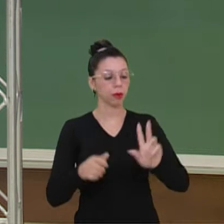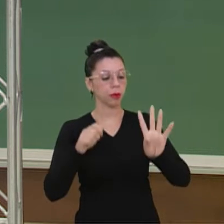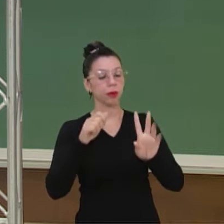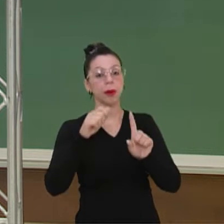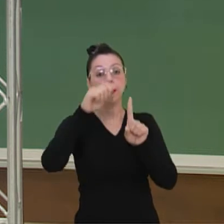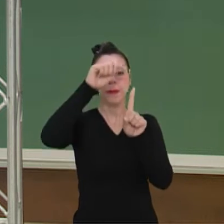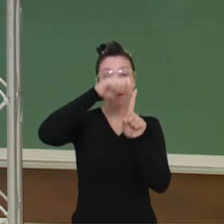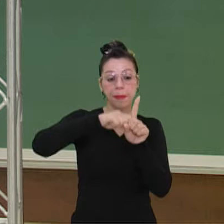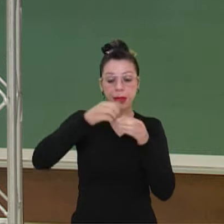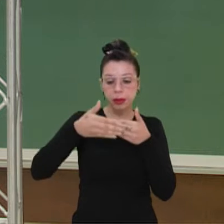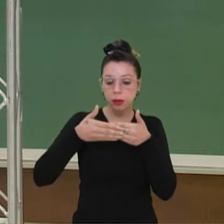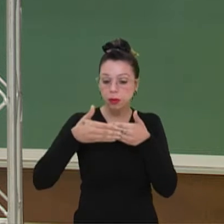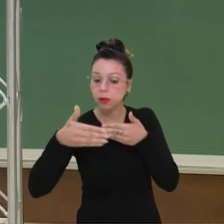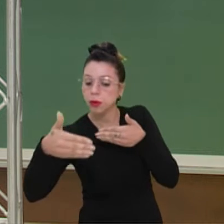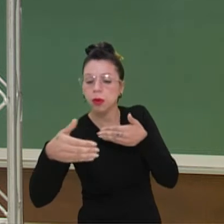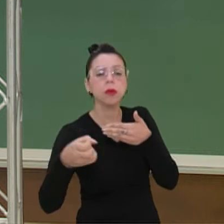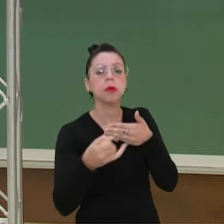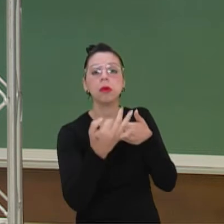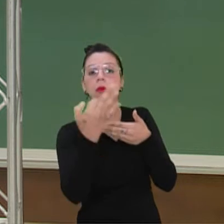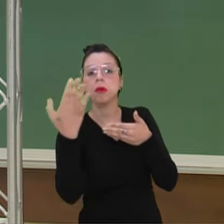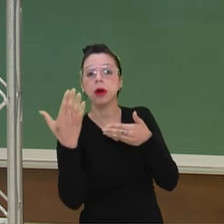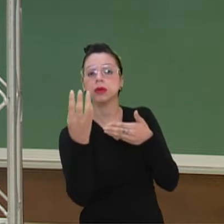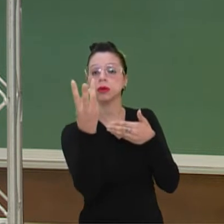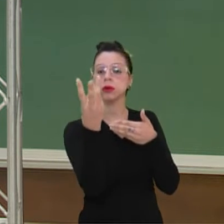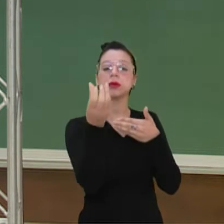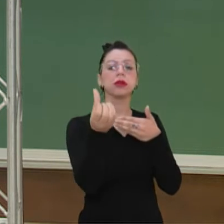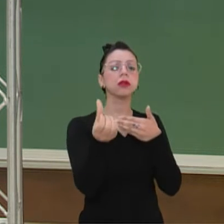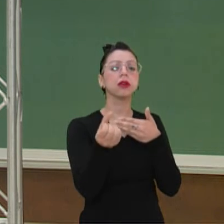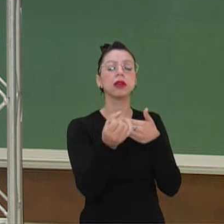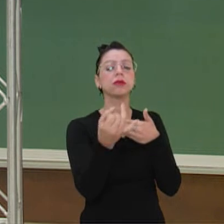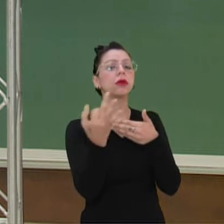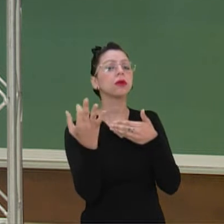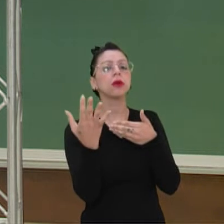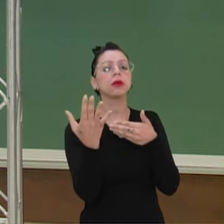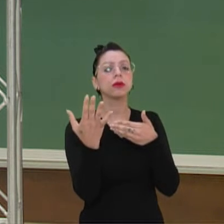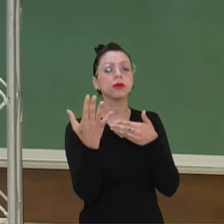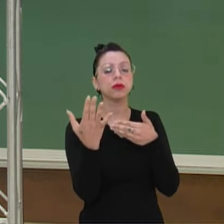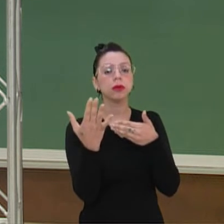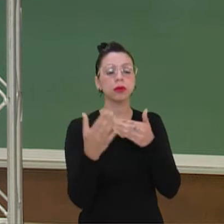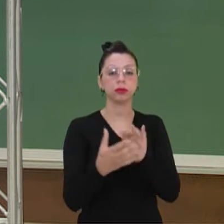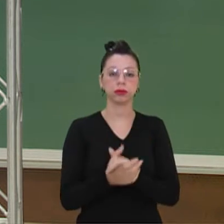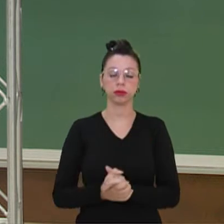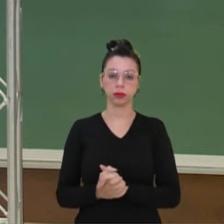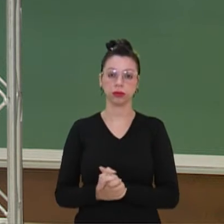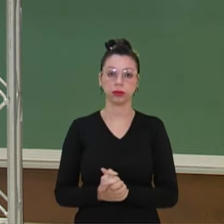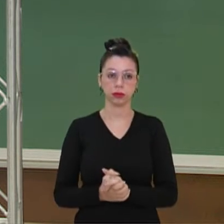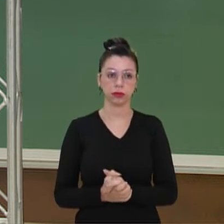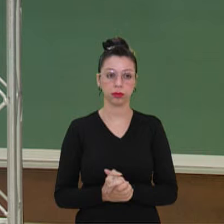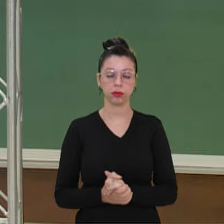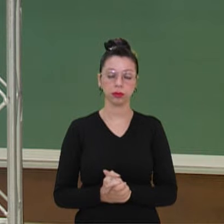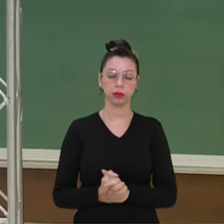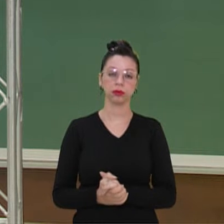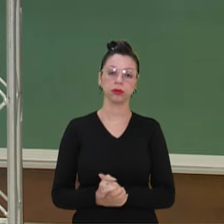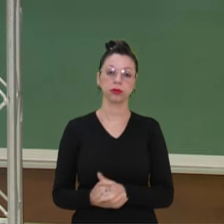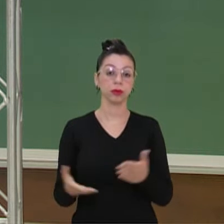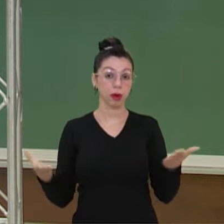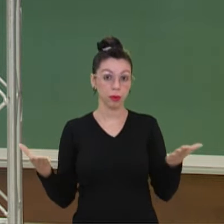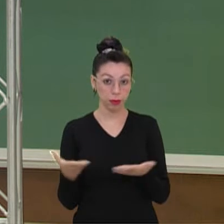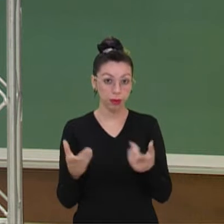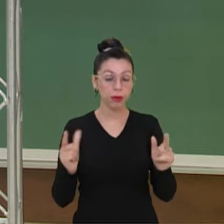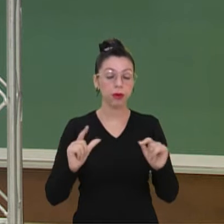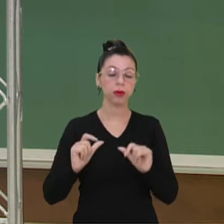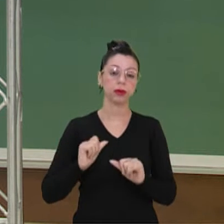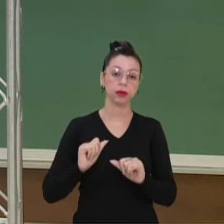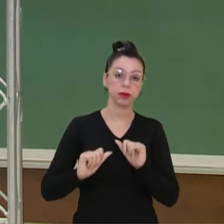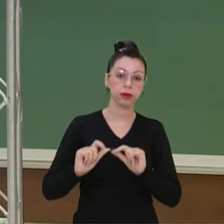de 36 mil? E lembrando que foi dado os logaritmos aqui. Log de 2, log de 3. Bom, agora